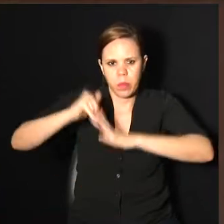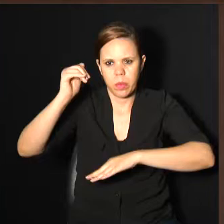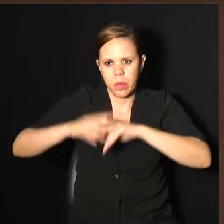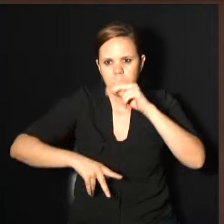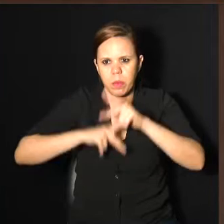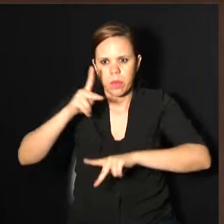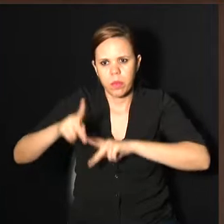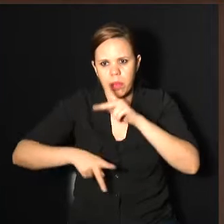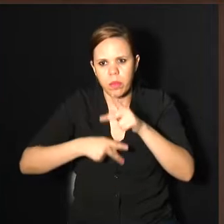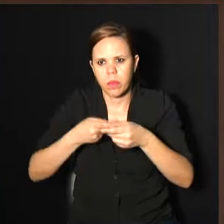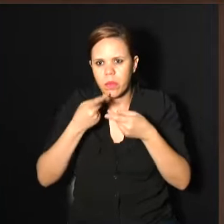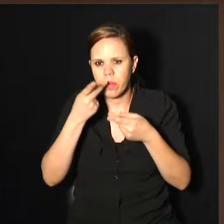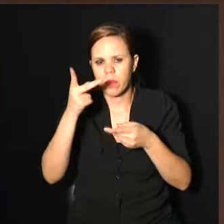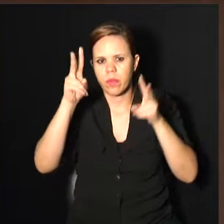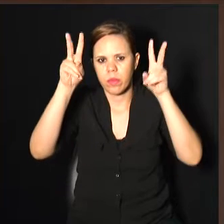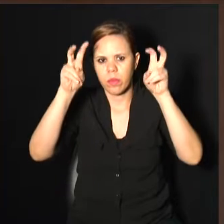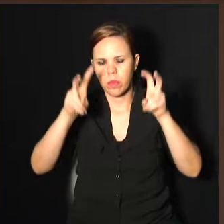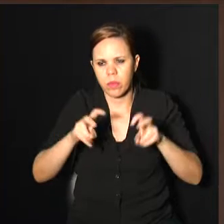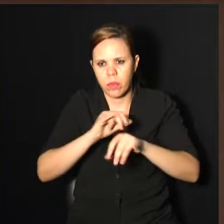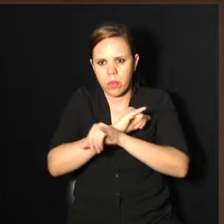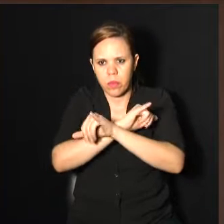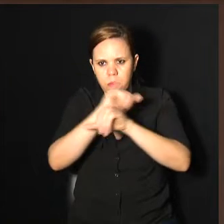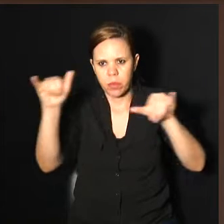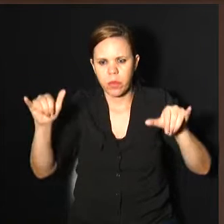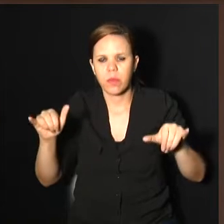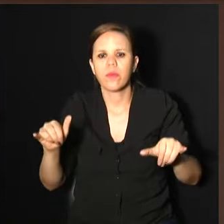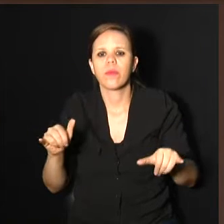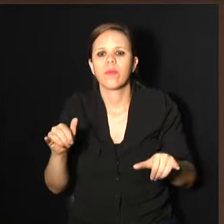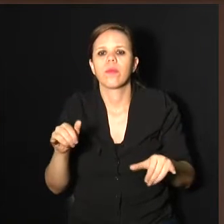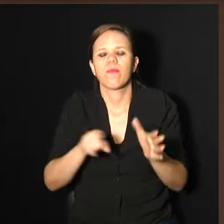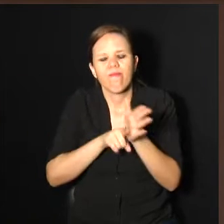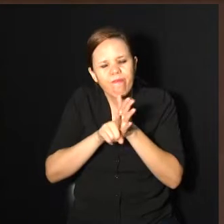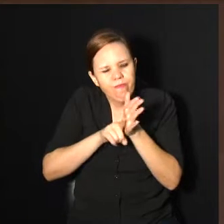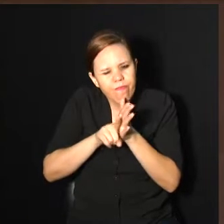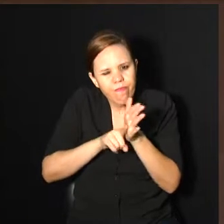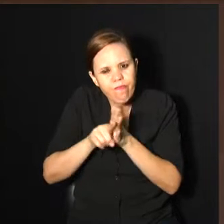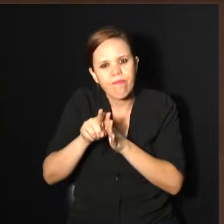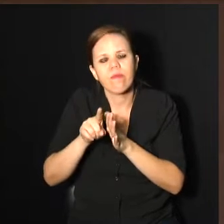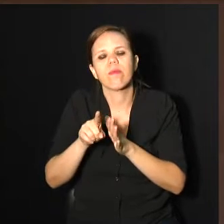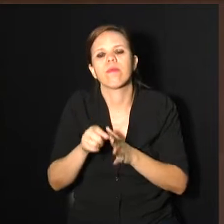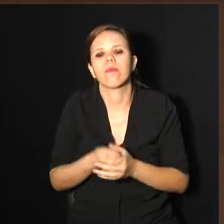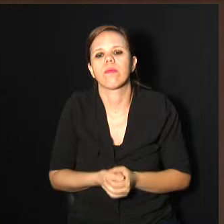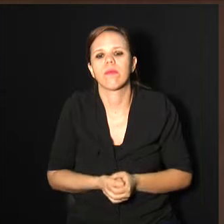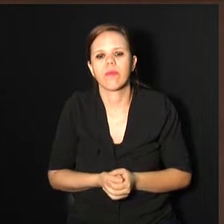blogueiros para falar sobre divulgação científica. Nessa questão da divulgação